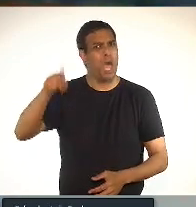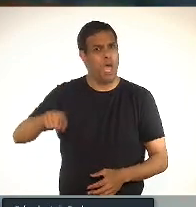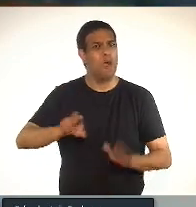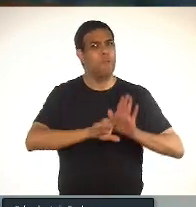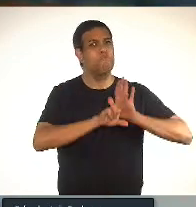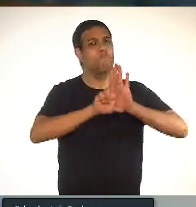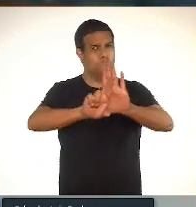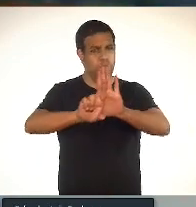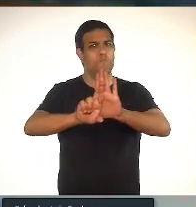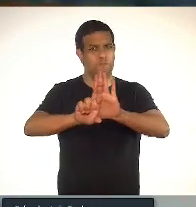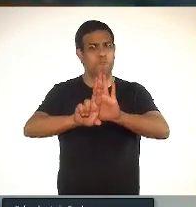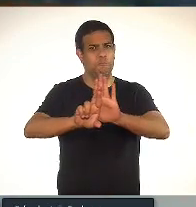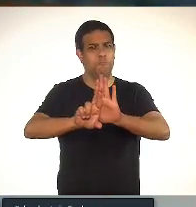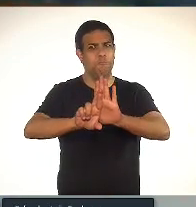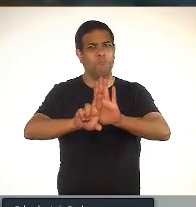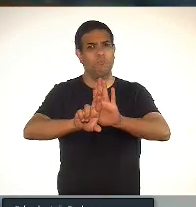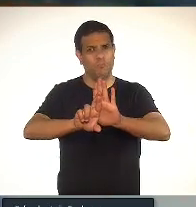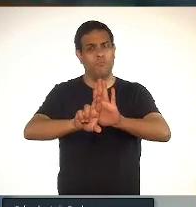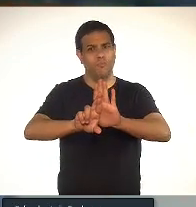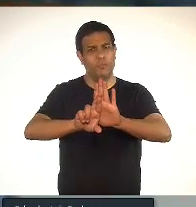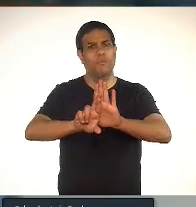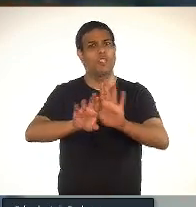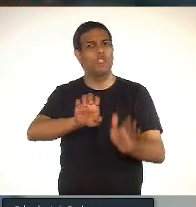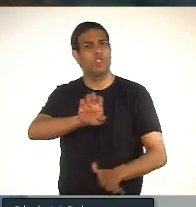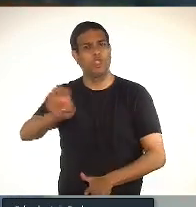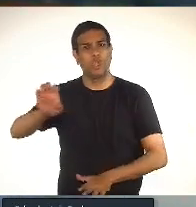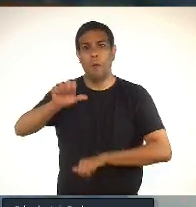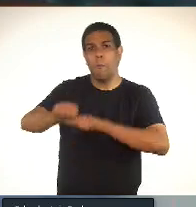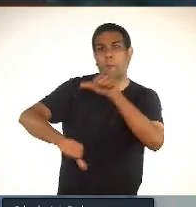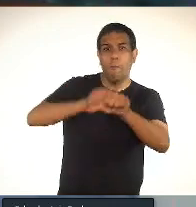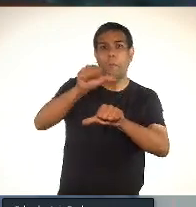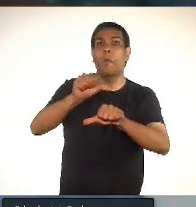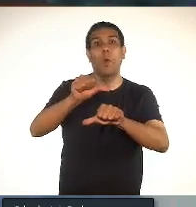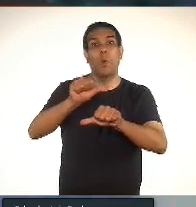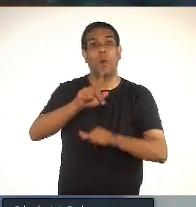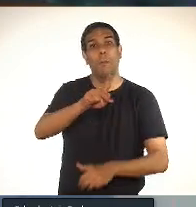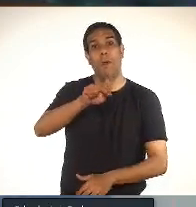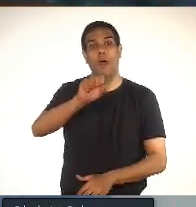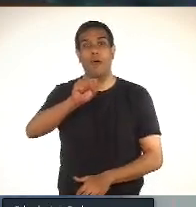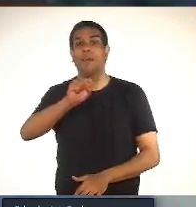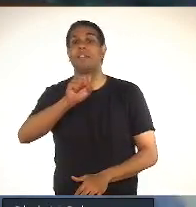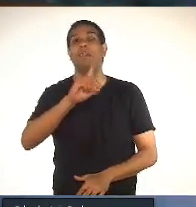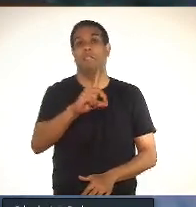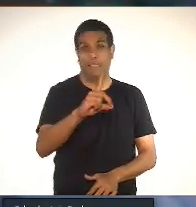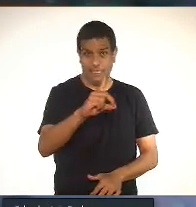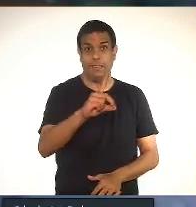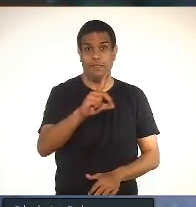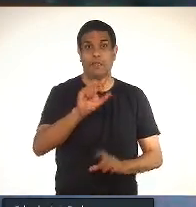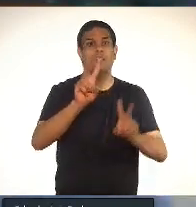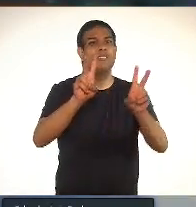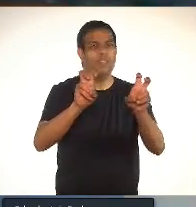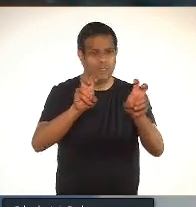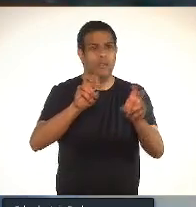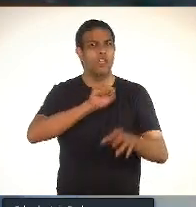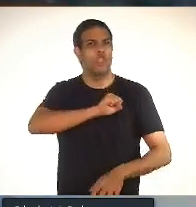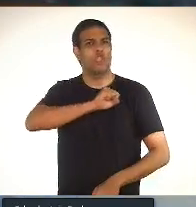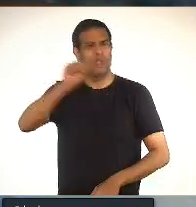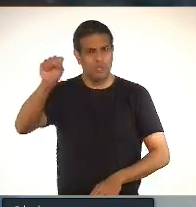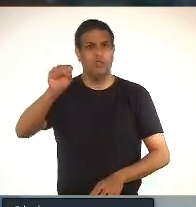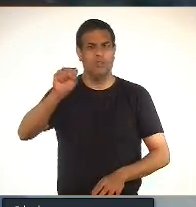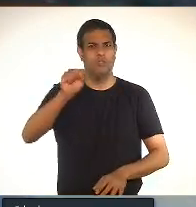de esquerda, tanto é que depois que deixou o PDT, foi para o PSB, Partido Socialista